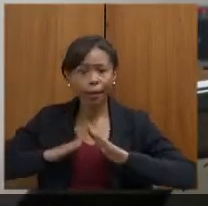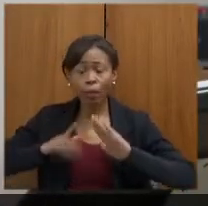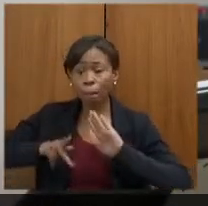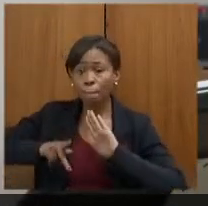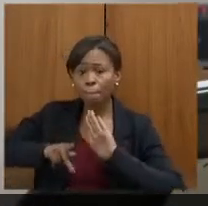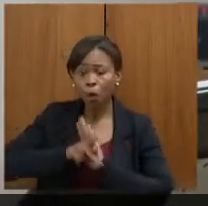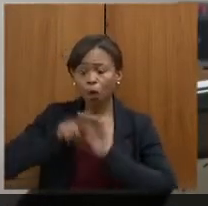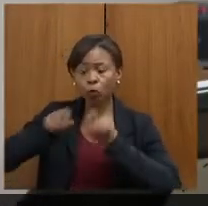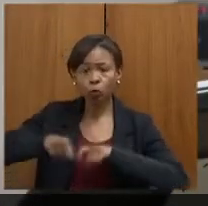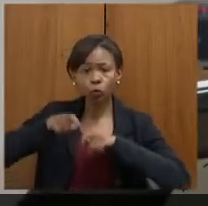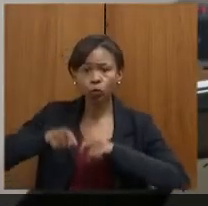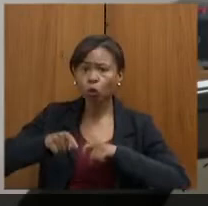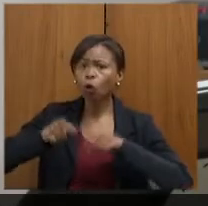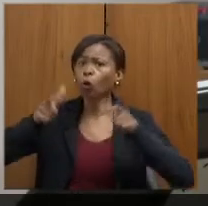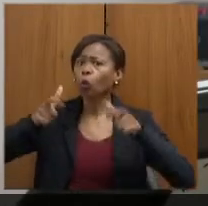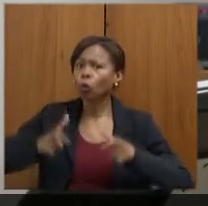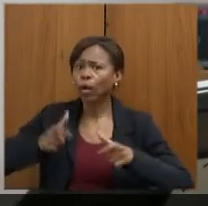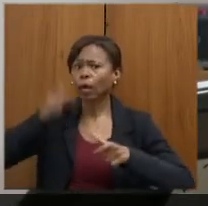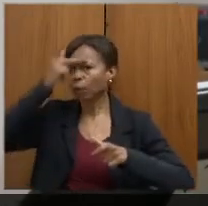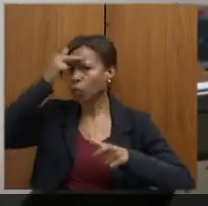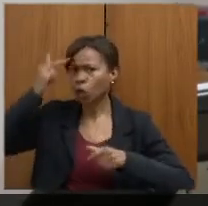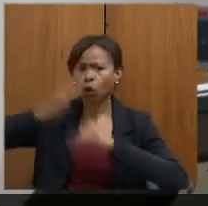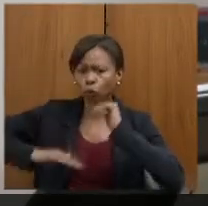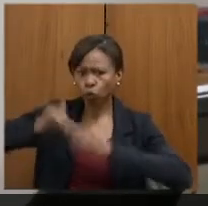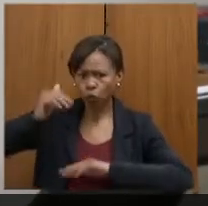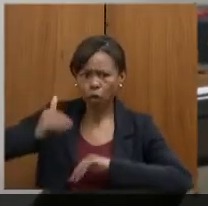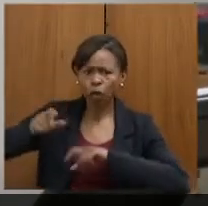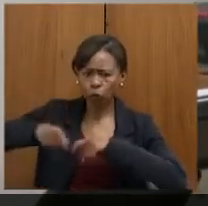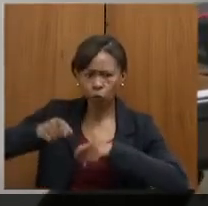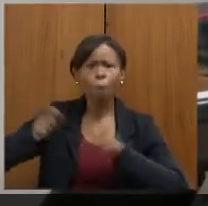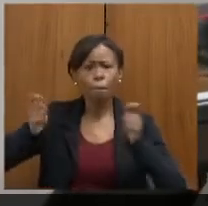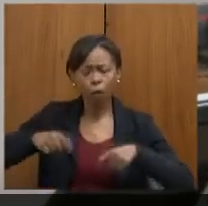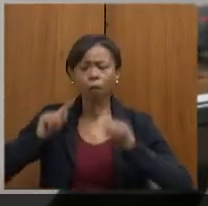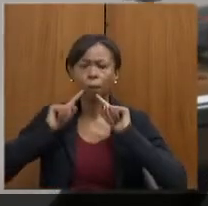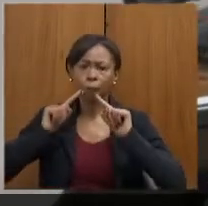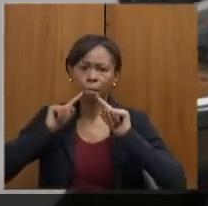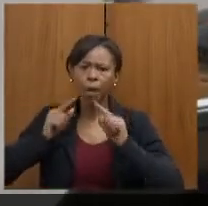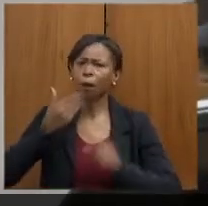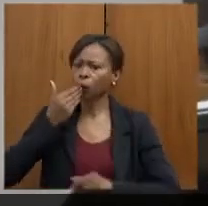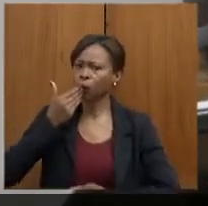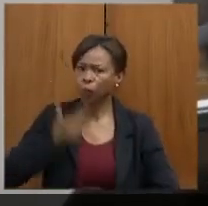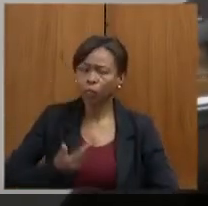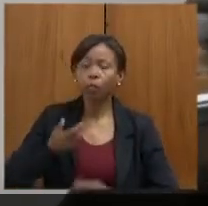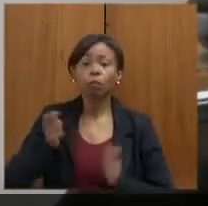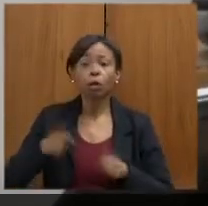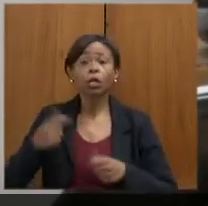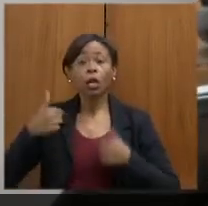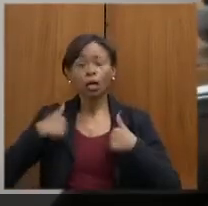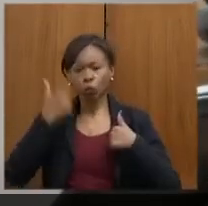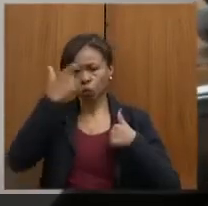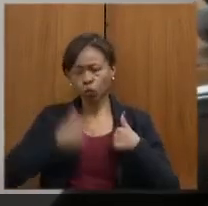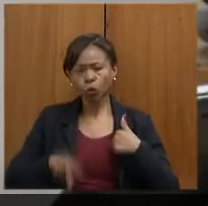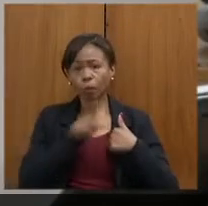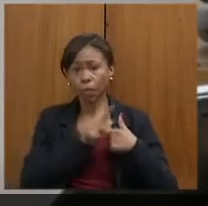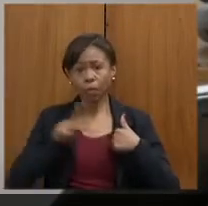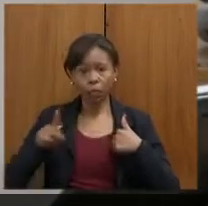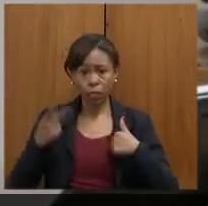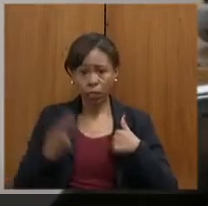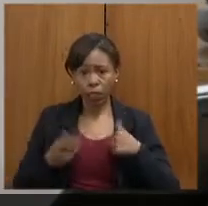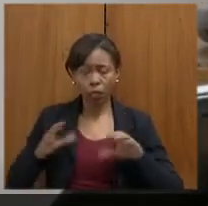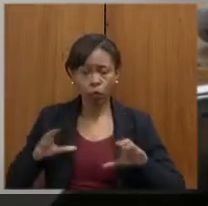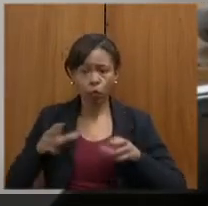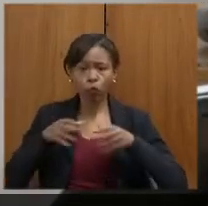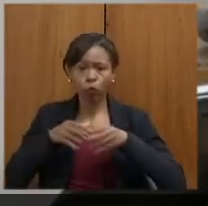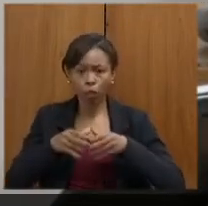local do Produtor reclamar e fazer as suas reivindicações e nós como presidente dessa comissão eu como